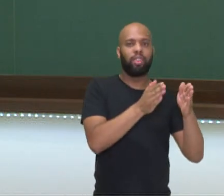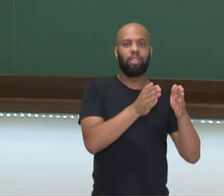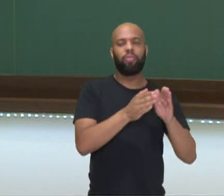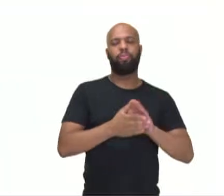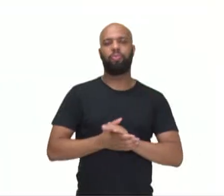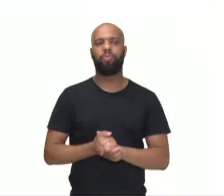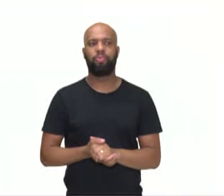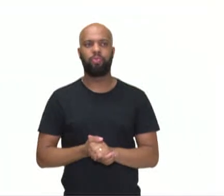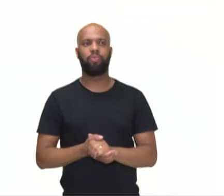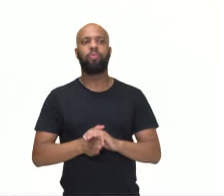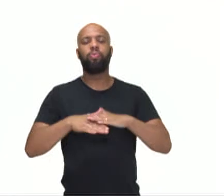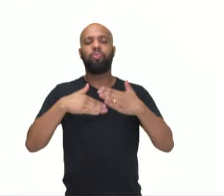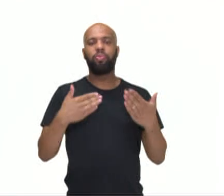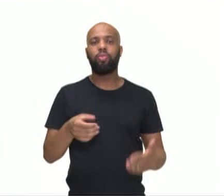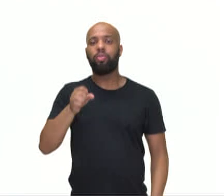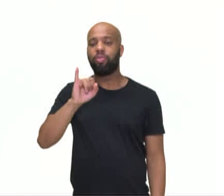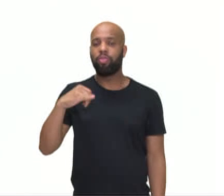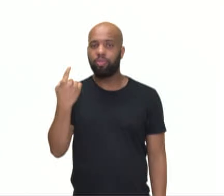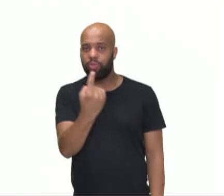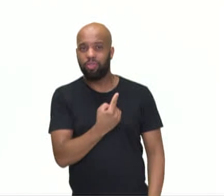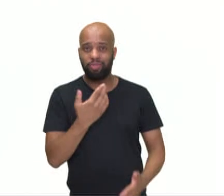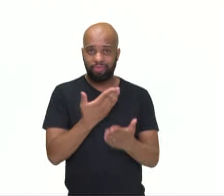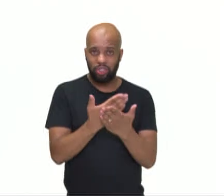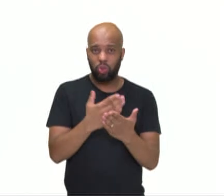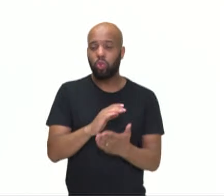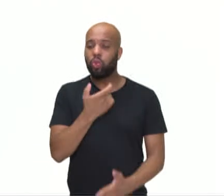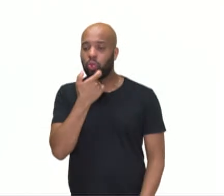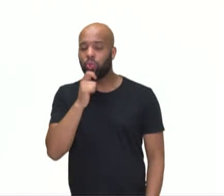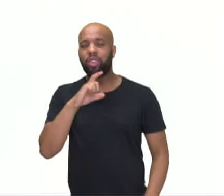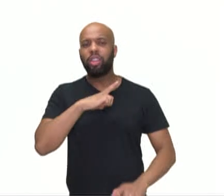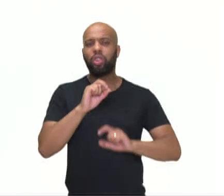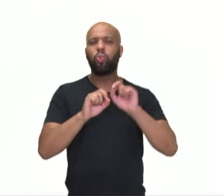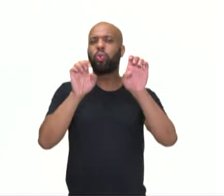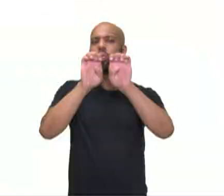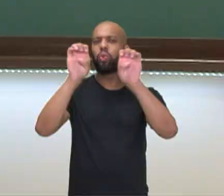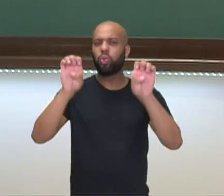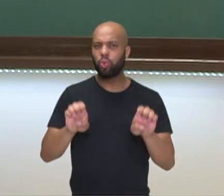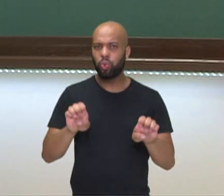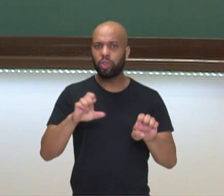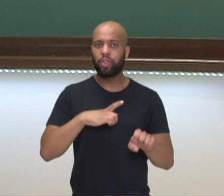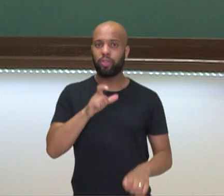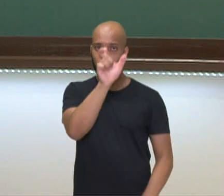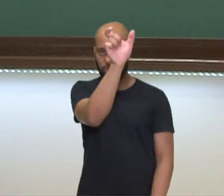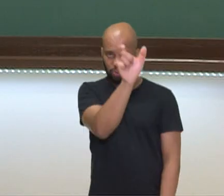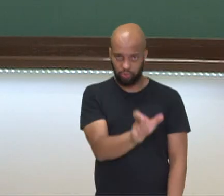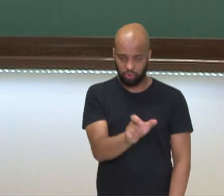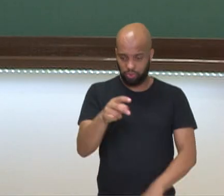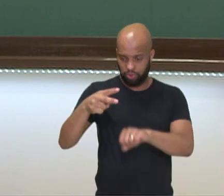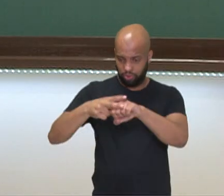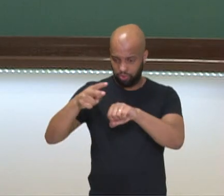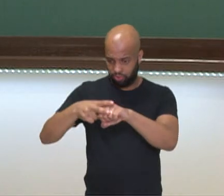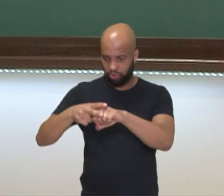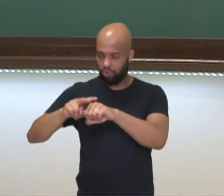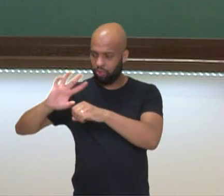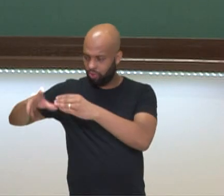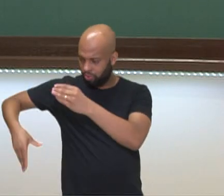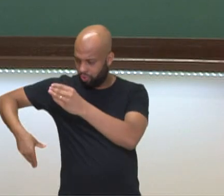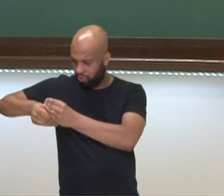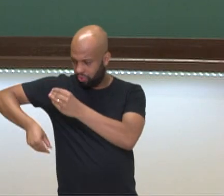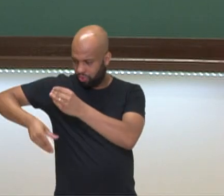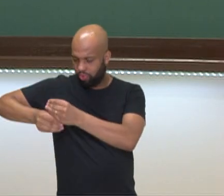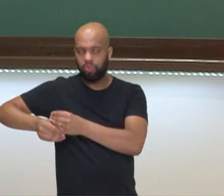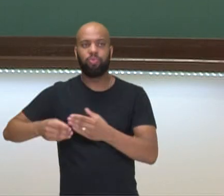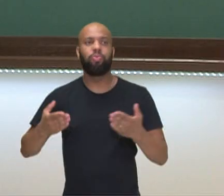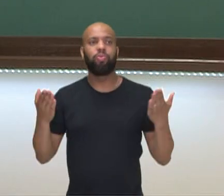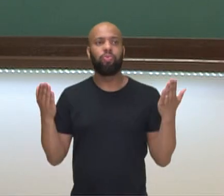principal. Lembrando que, quando a gente trabalha em inglês, nós temos a seguinte estrutura: sujeito, verbo, complemento.